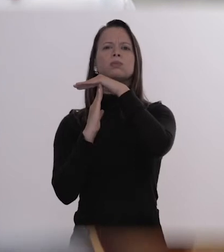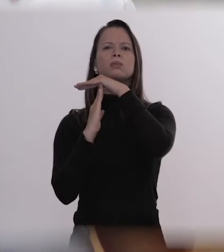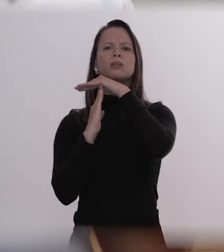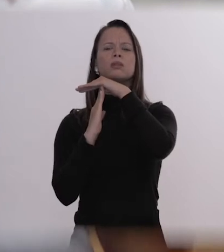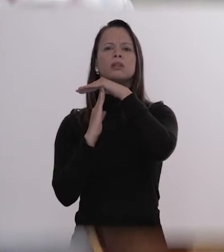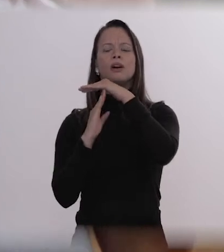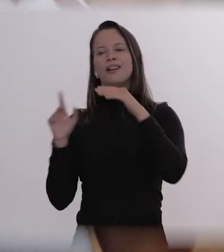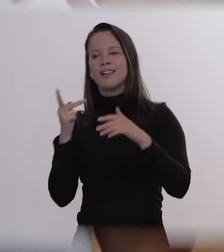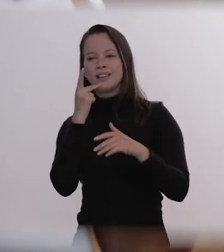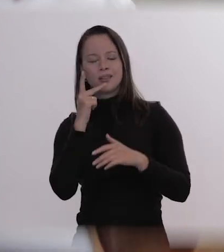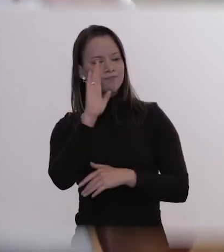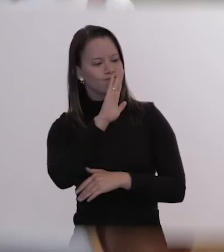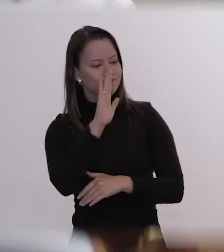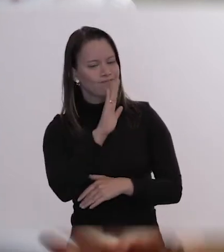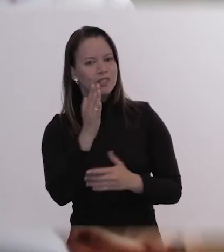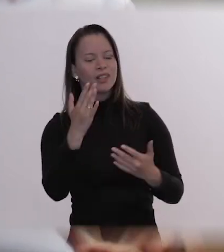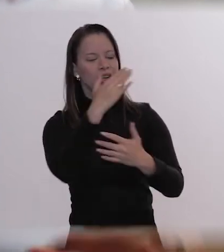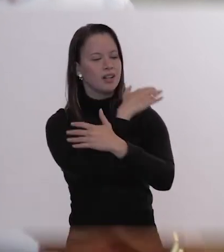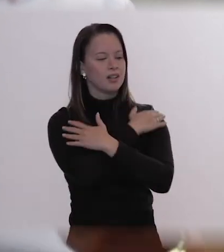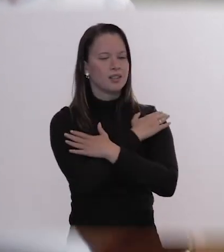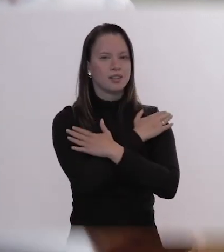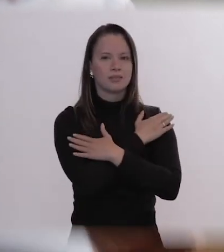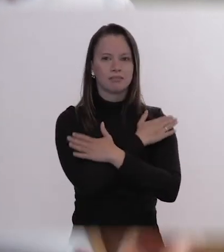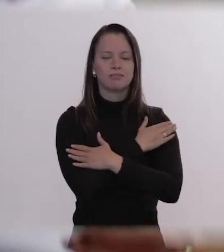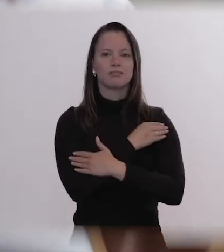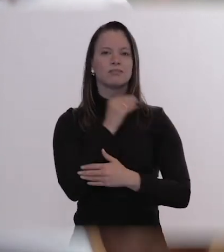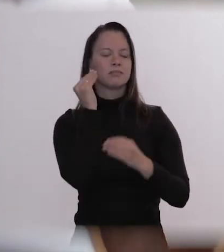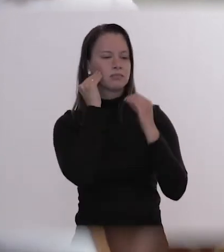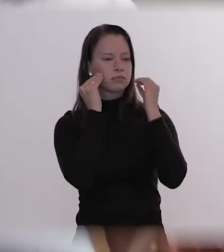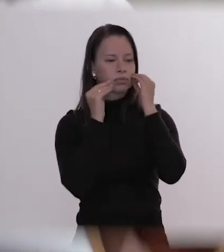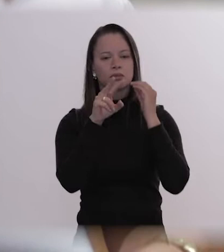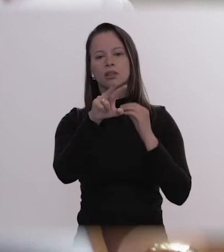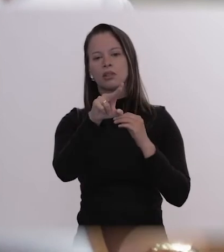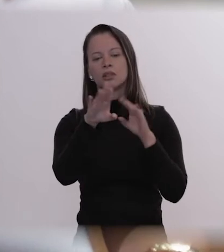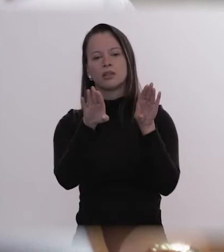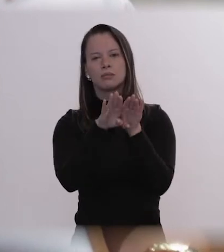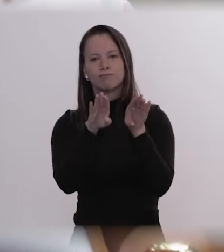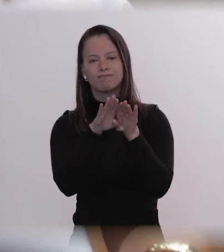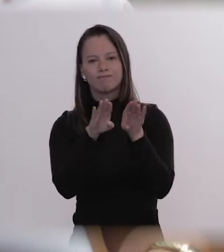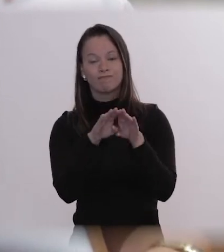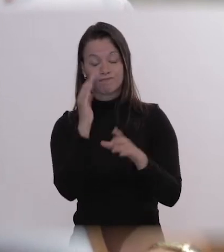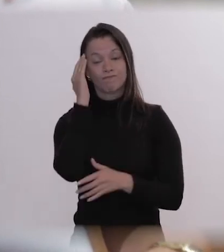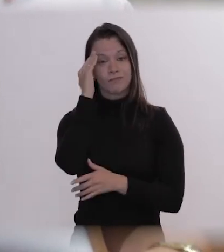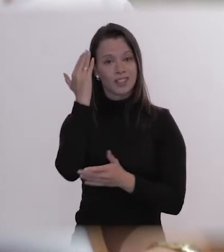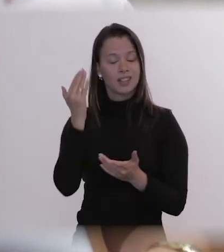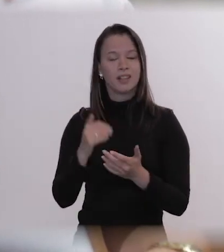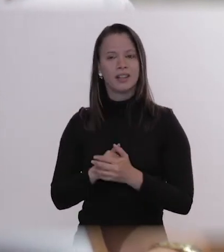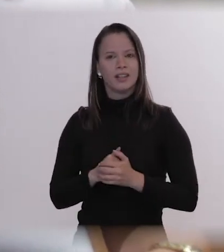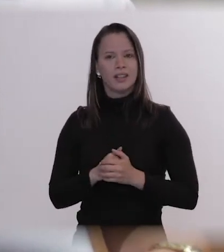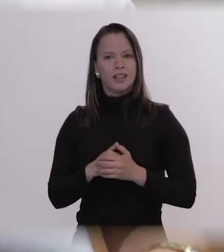de despedida. Ela se despediu da gente, de mim, da irmã, entendeu?